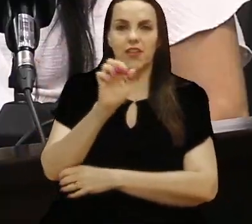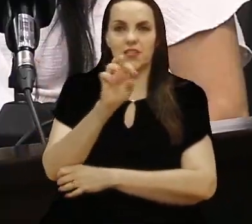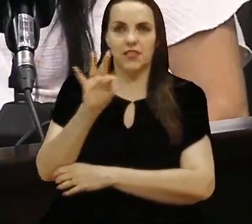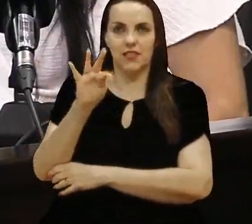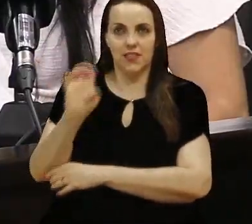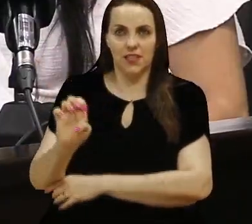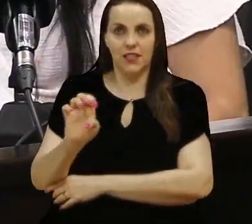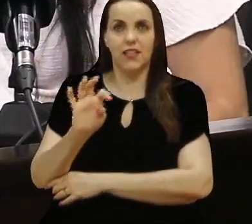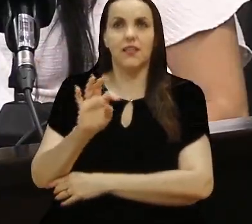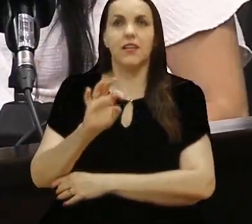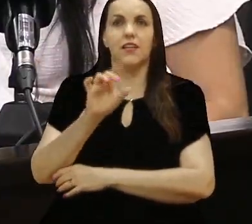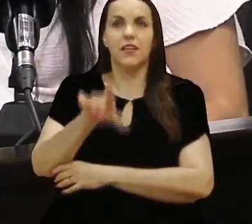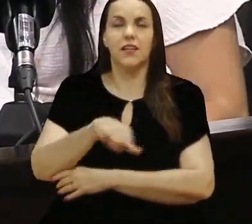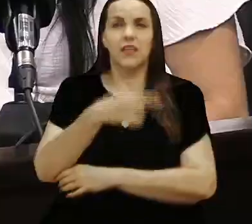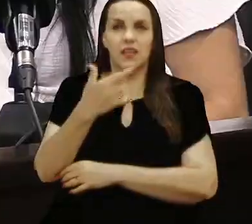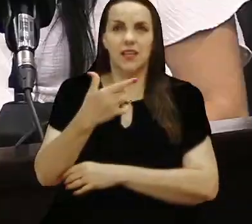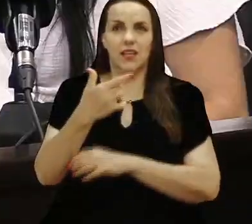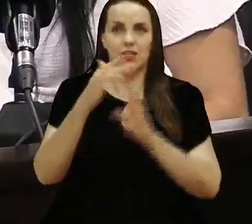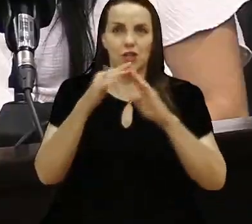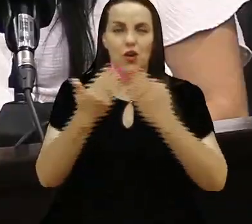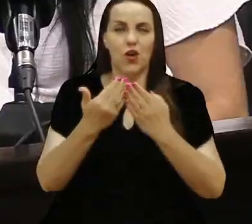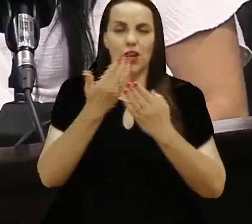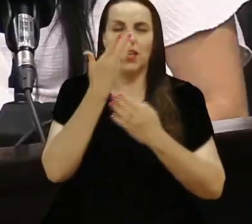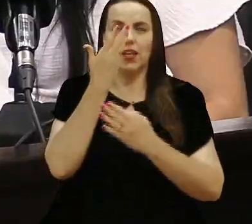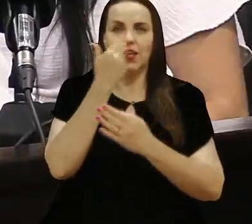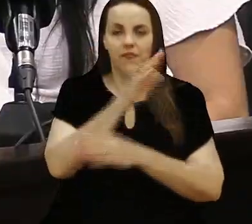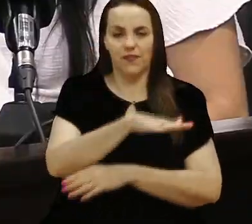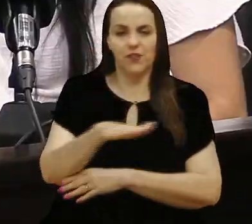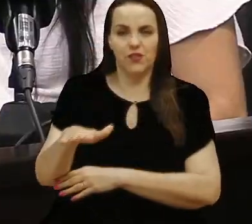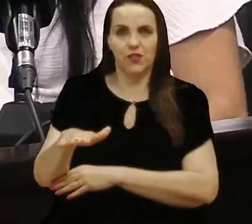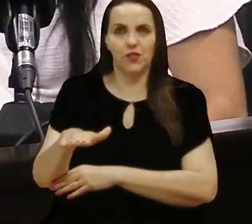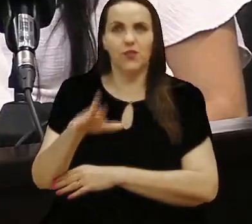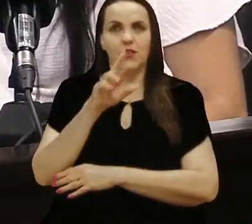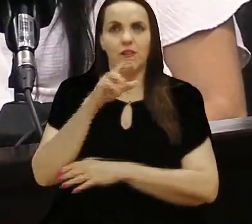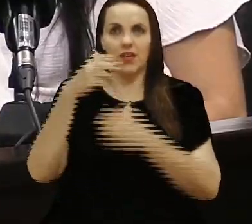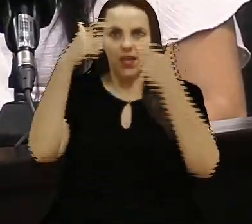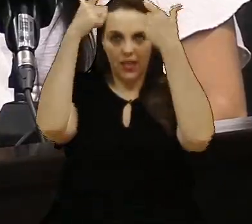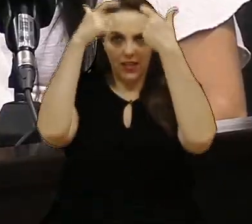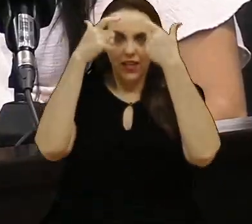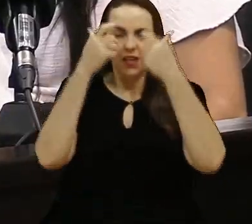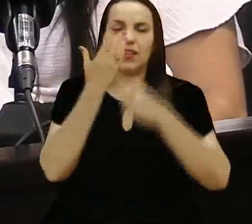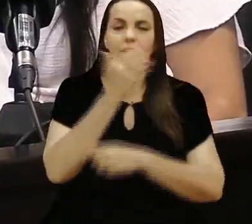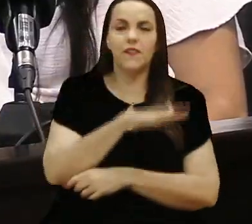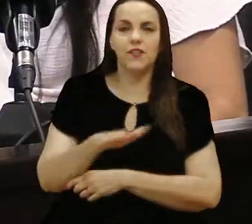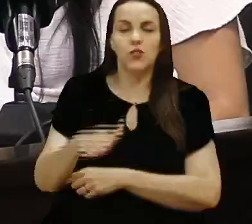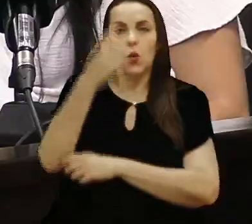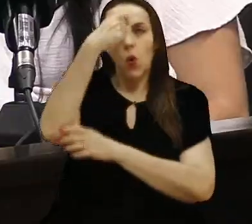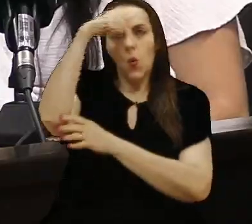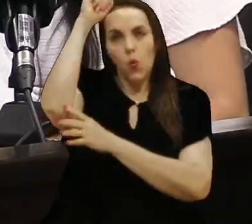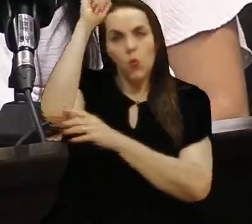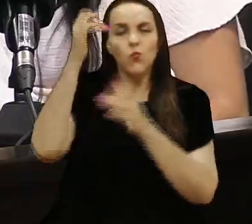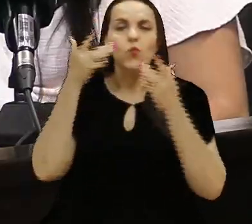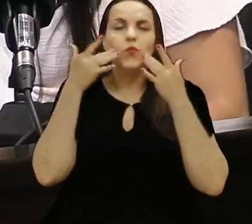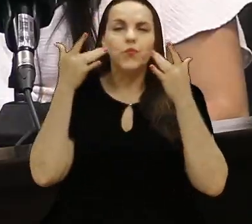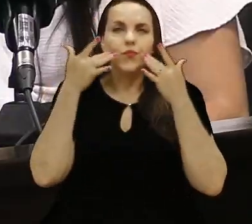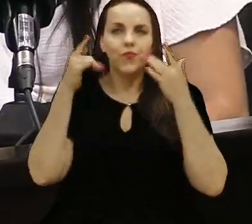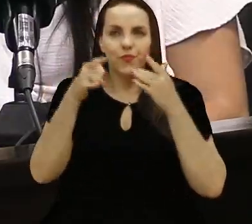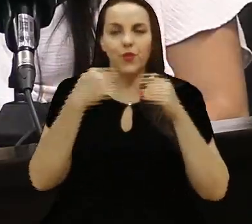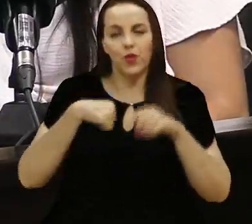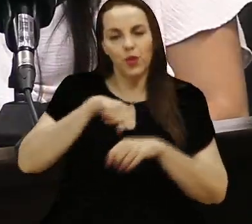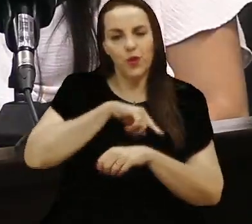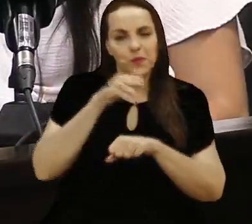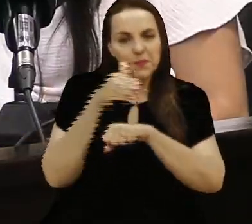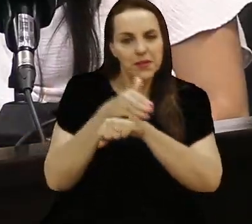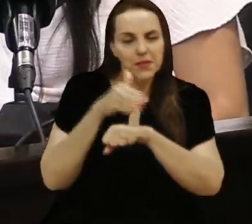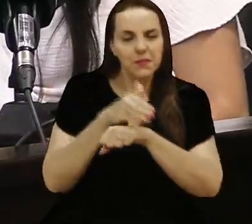Infantil, Reinado Infantil, que fez no último sábado lá no UX Teatro, então, que a gente participou e